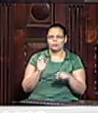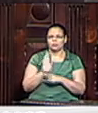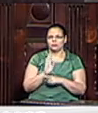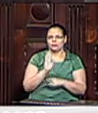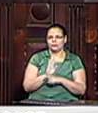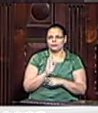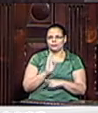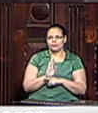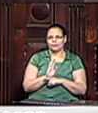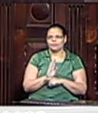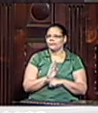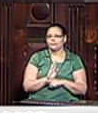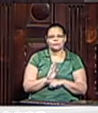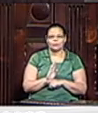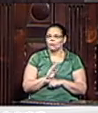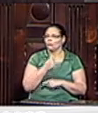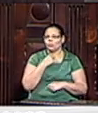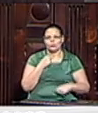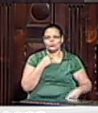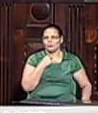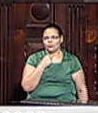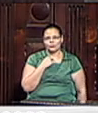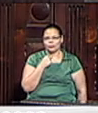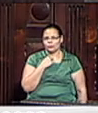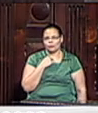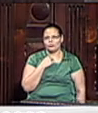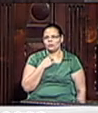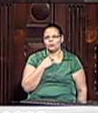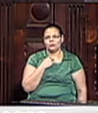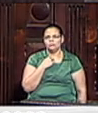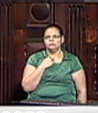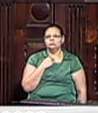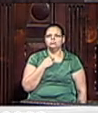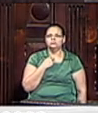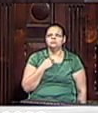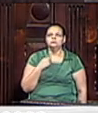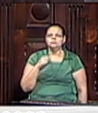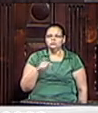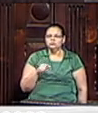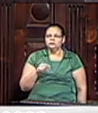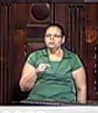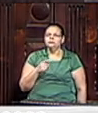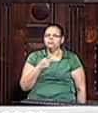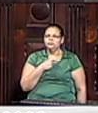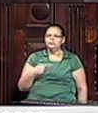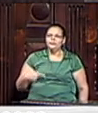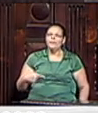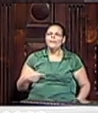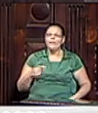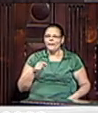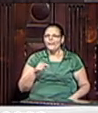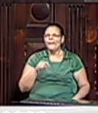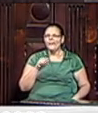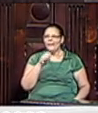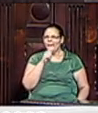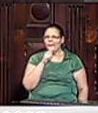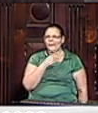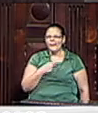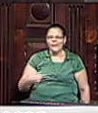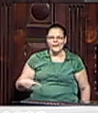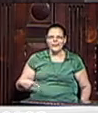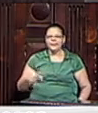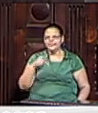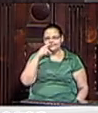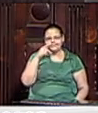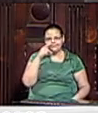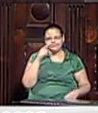defender. Não dá para acumular esta posição e a presidência do partido.